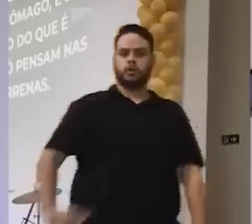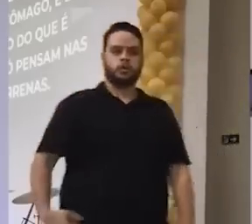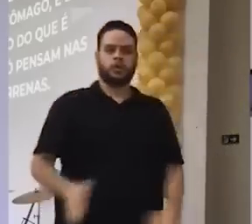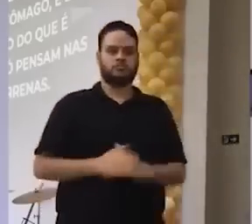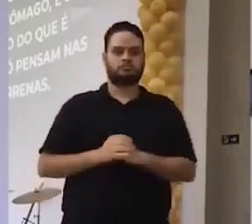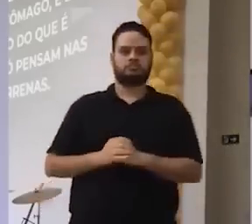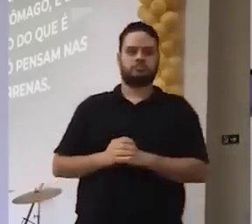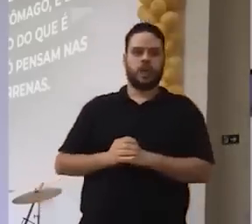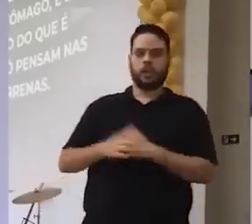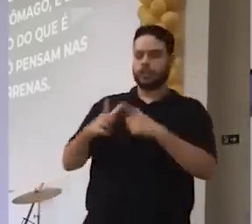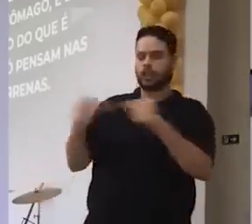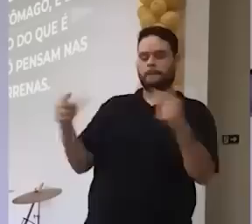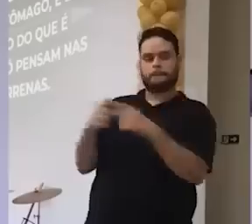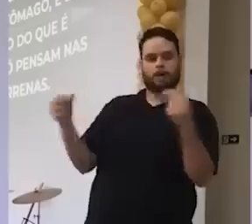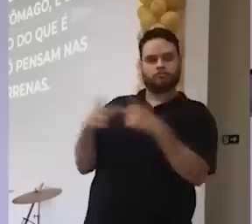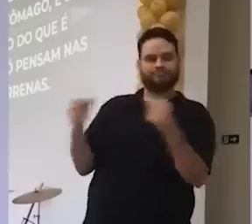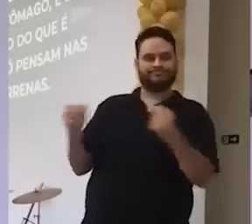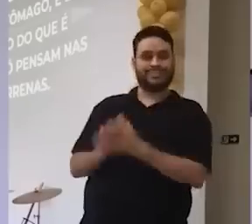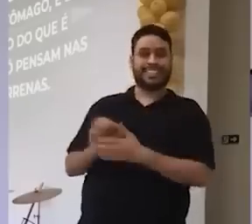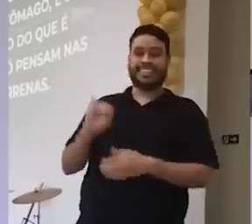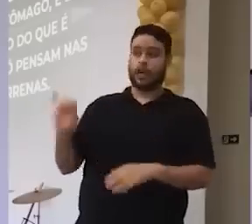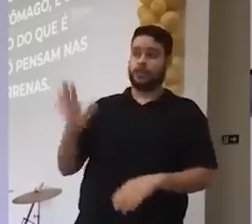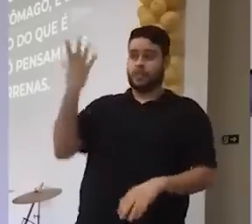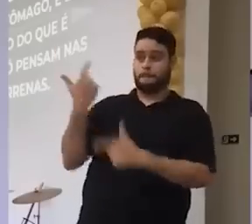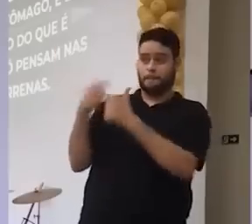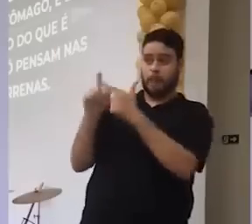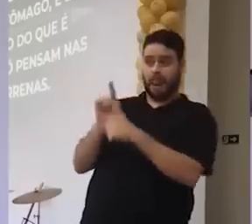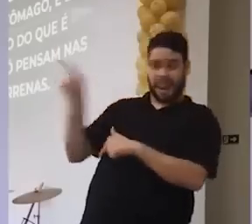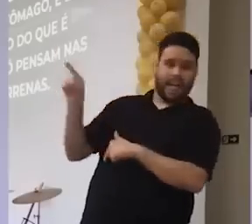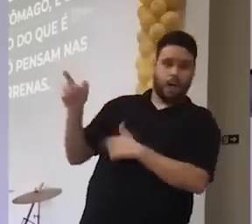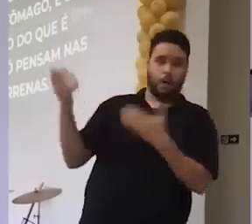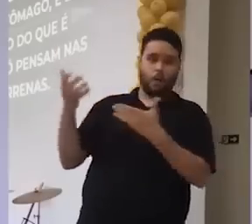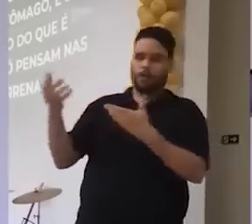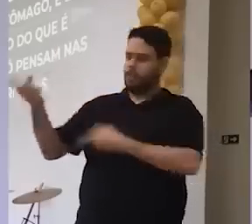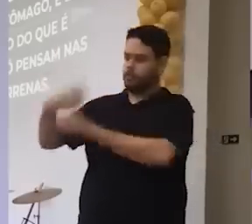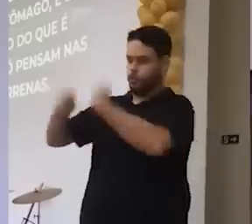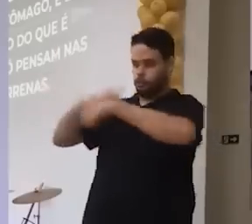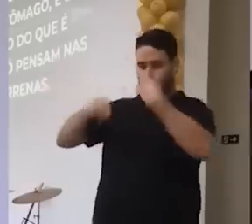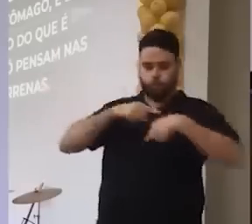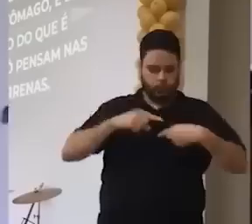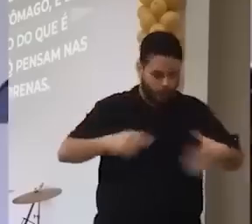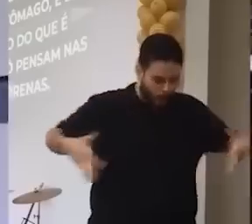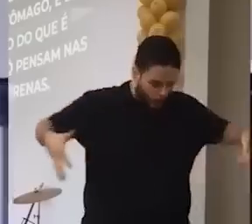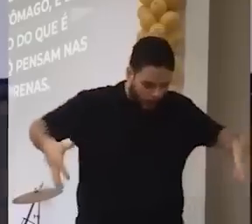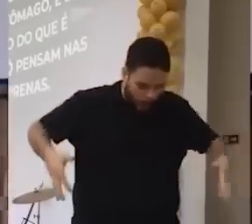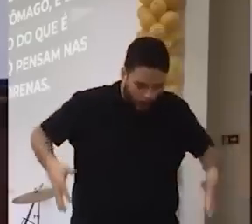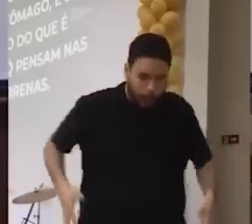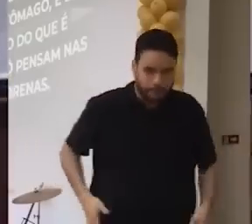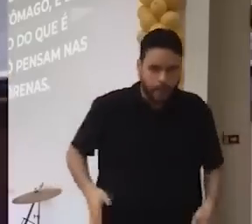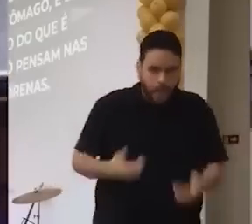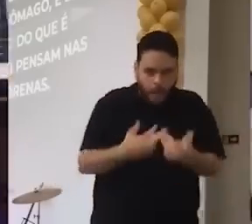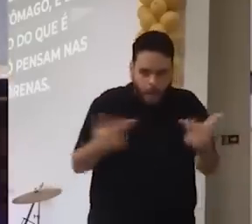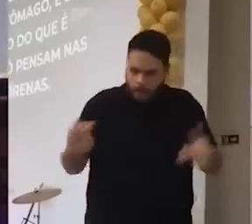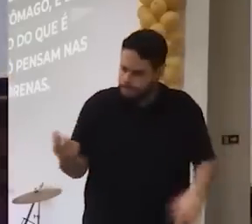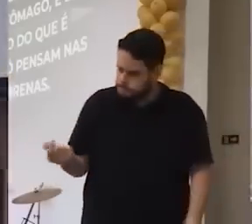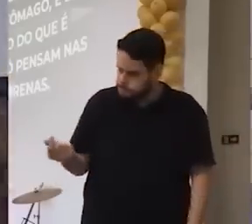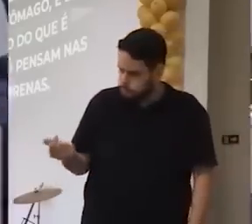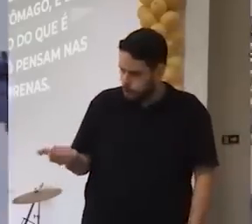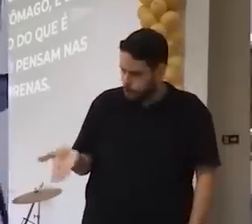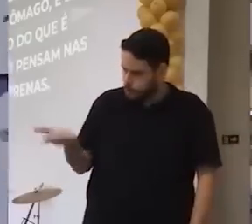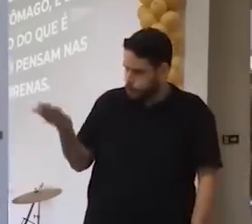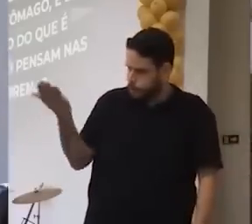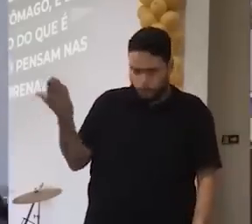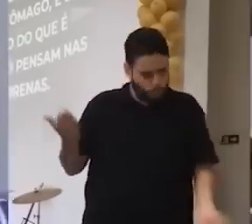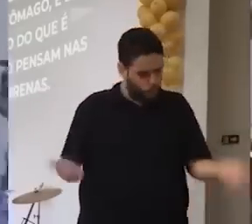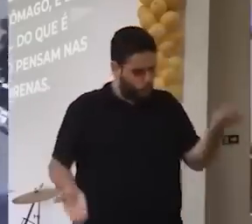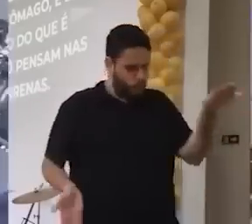tremor hoje, agora, no seu bolso. Somos uma aldeia global. Vou ilustrar isso. Todos vocês se lembram que